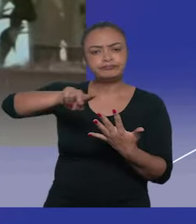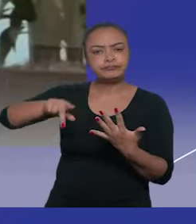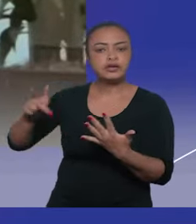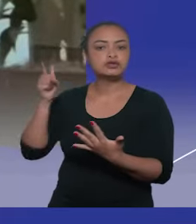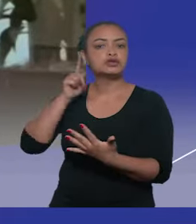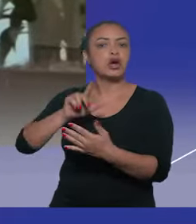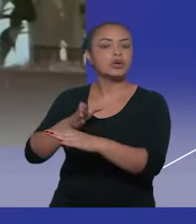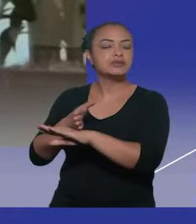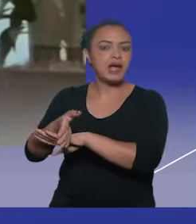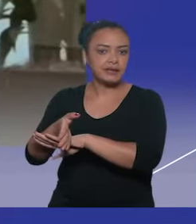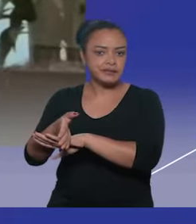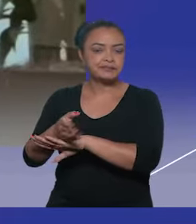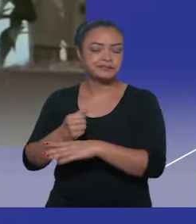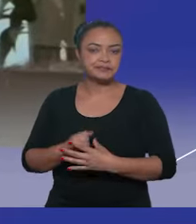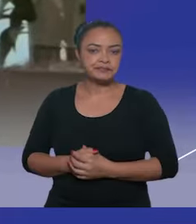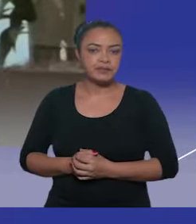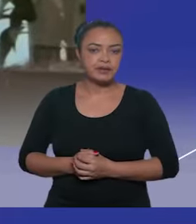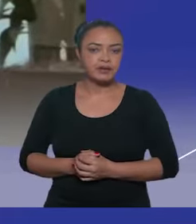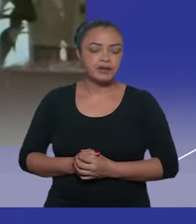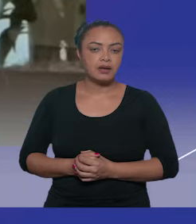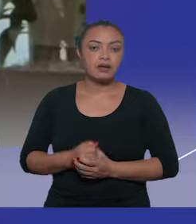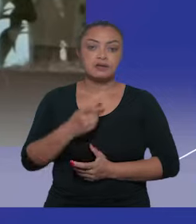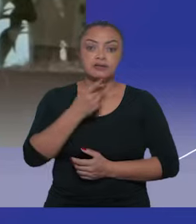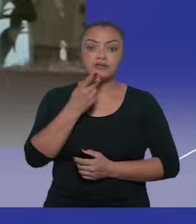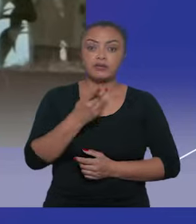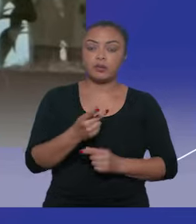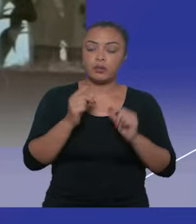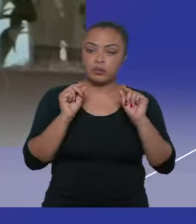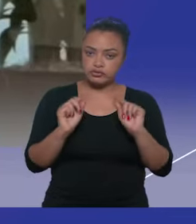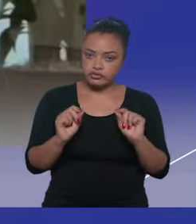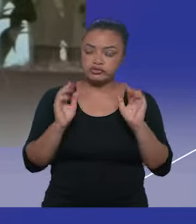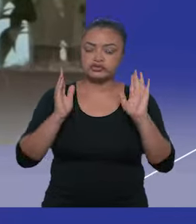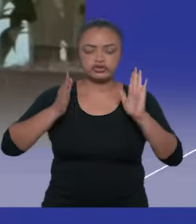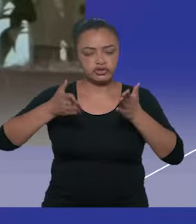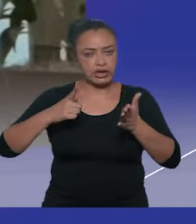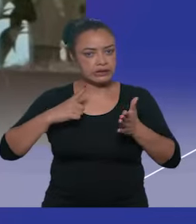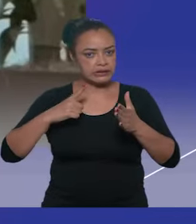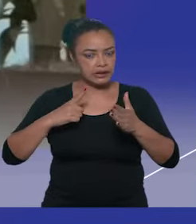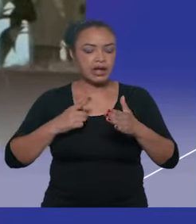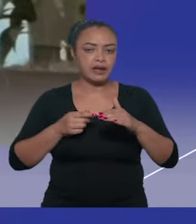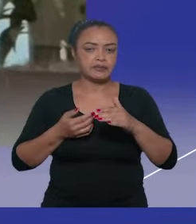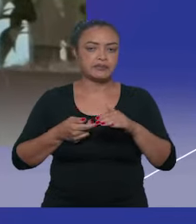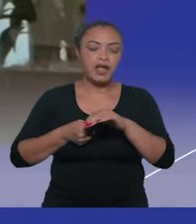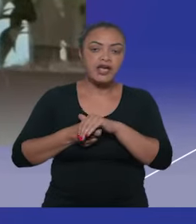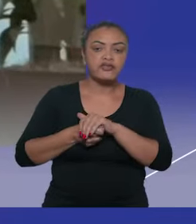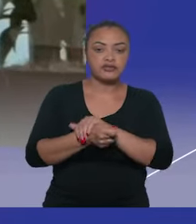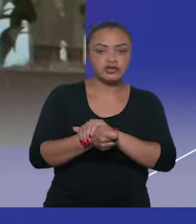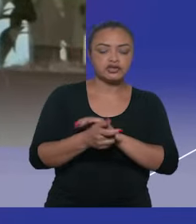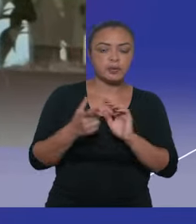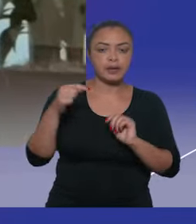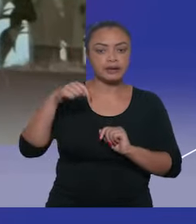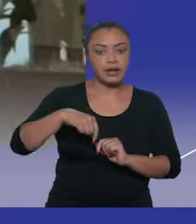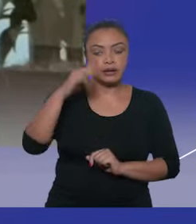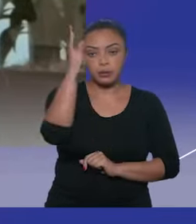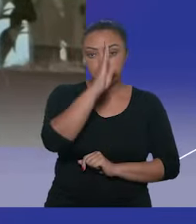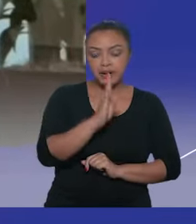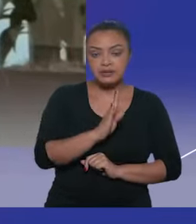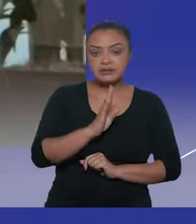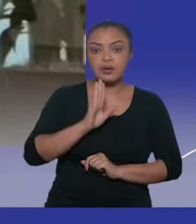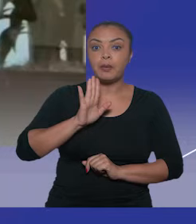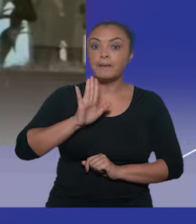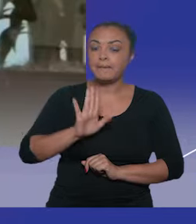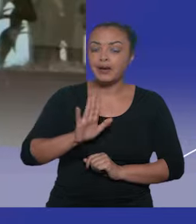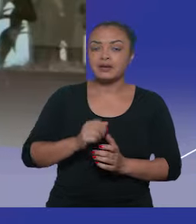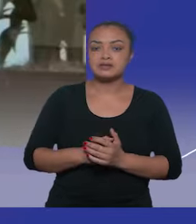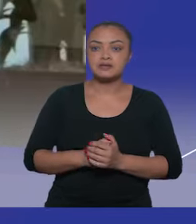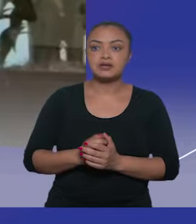investimentos. Sim. E o terceiro benefício é a gama de produtos que você consegue acessar. Você mencionou, Juliana, que é um fator super importante. A